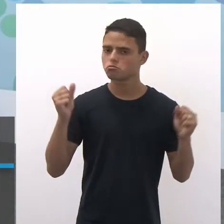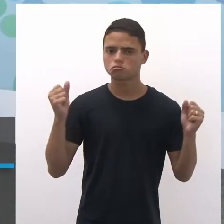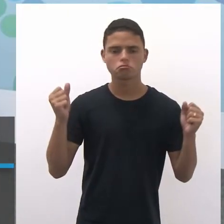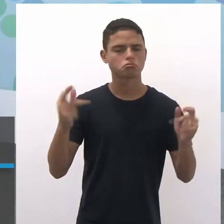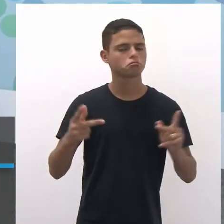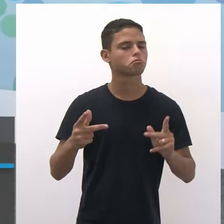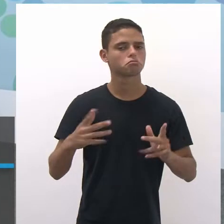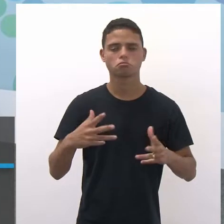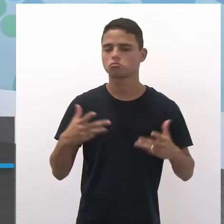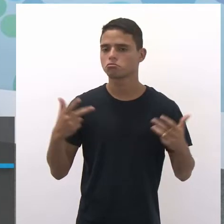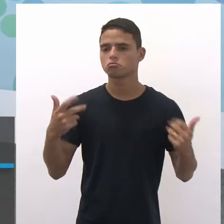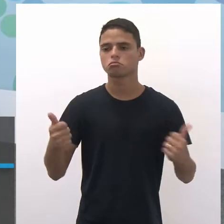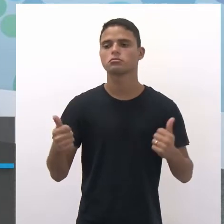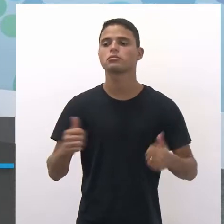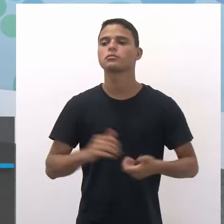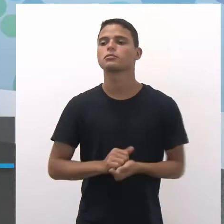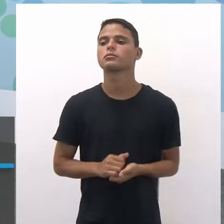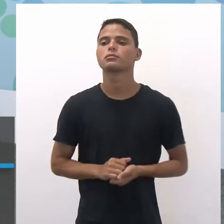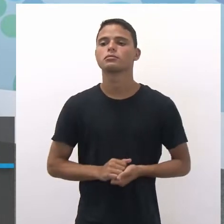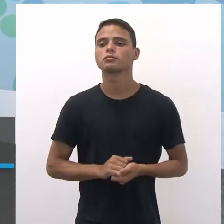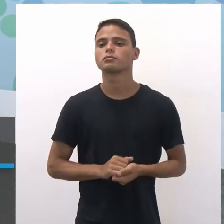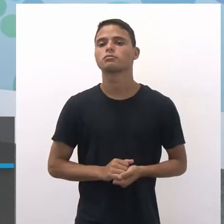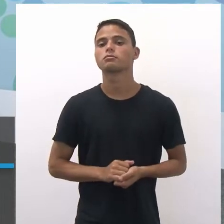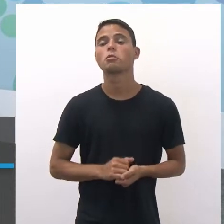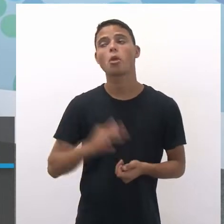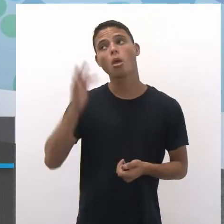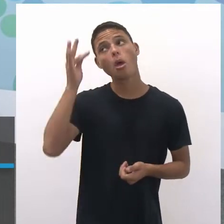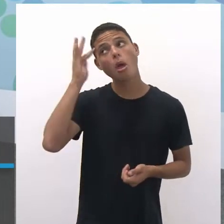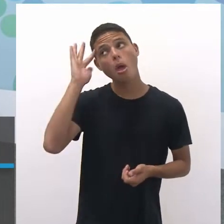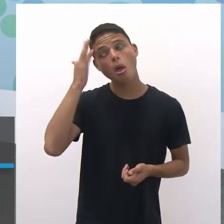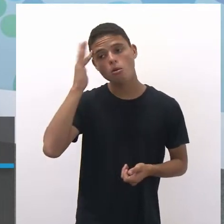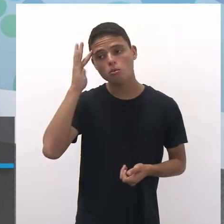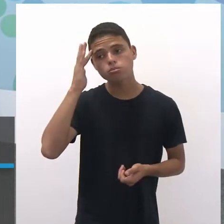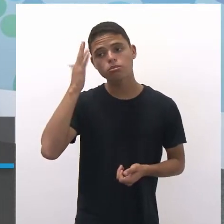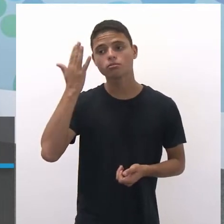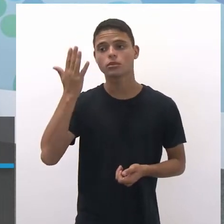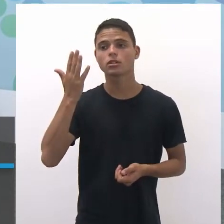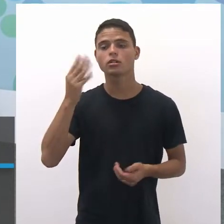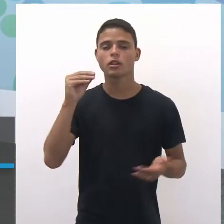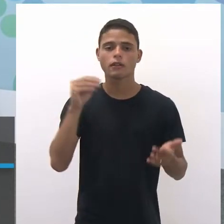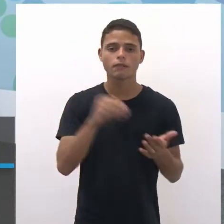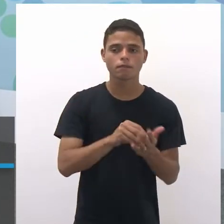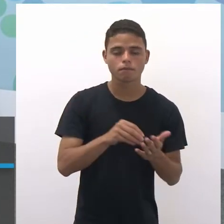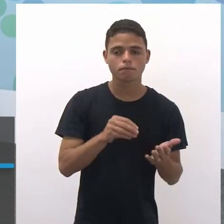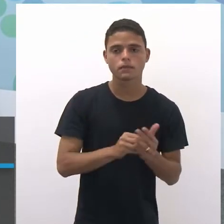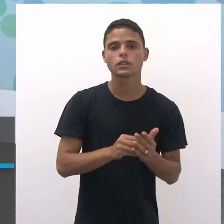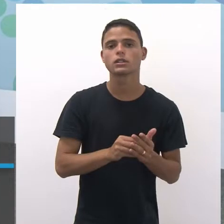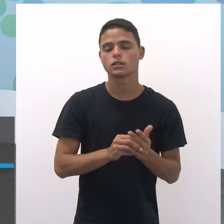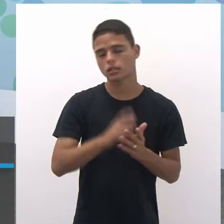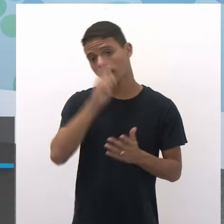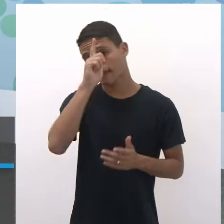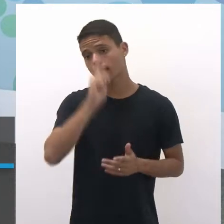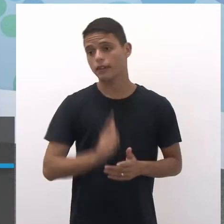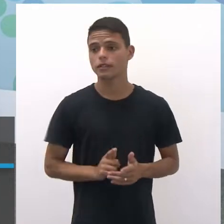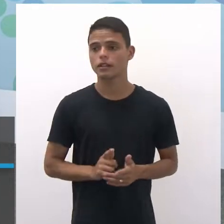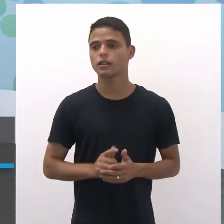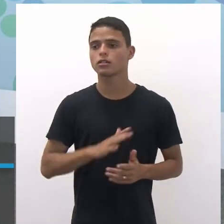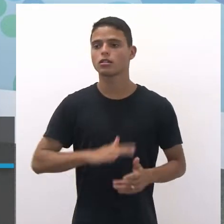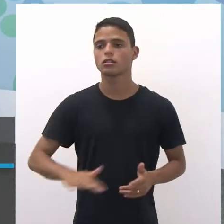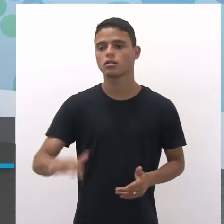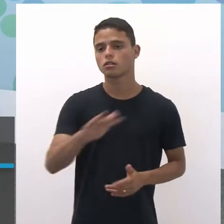Ademir. Eu acho que esse ponto que você levantou sobre a falta, né, a ausência de neutralidade dos vídeos